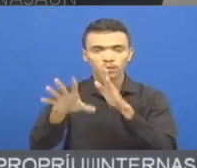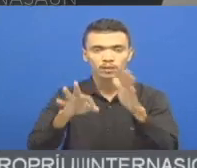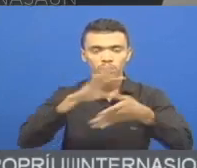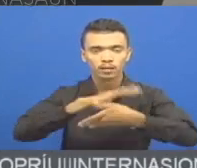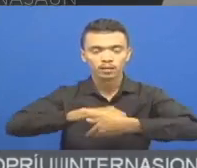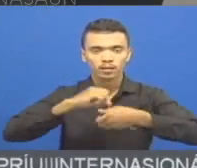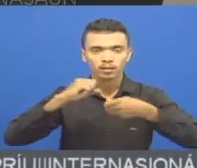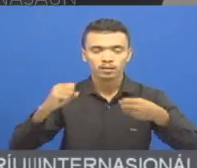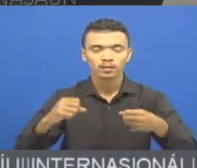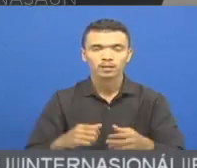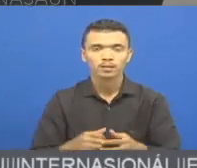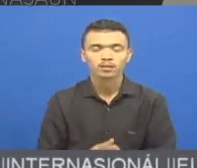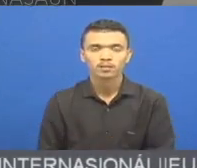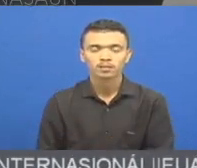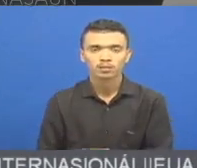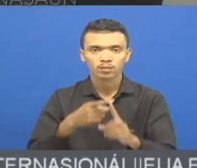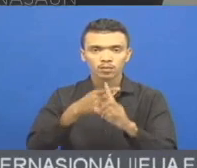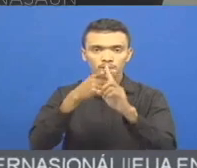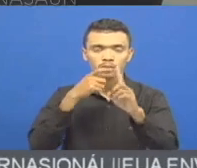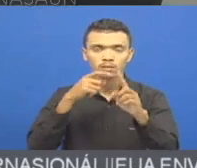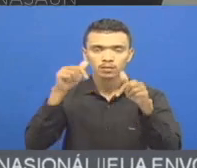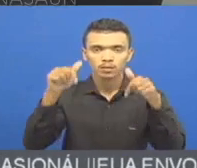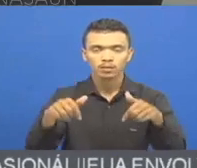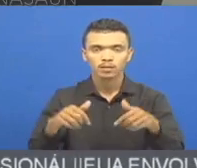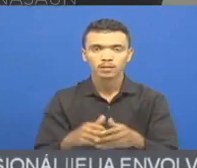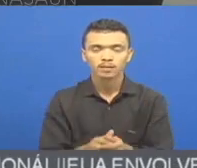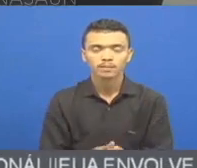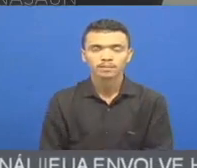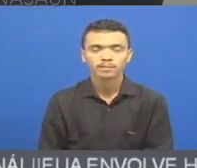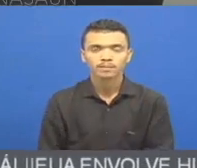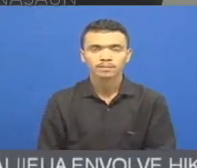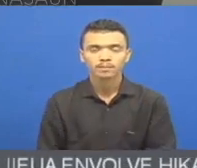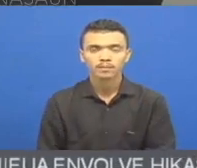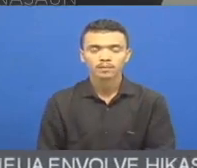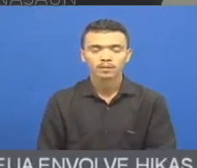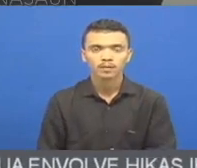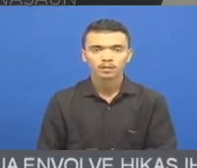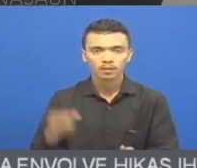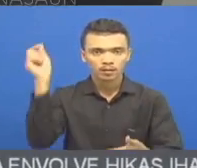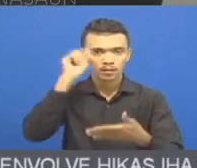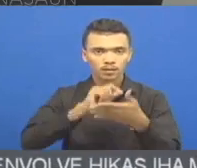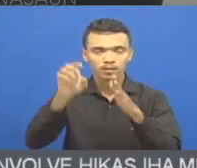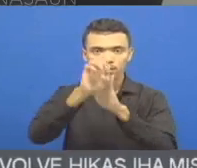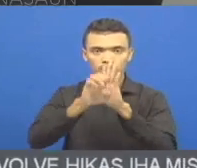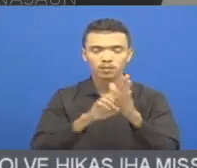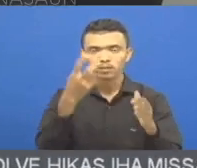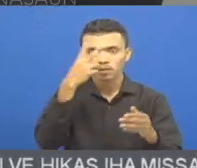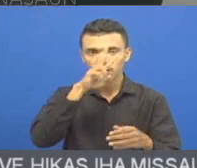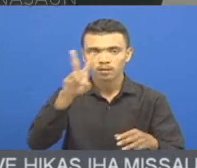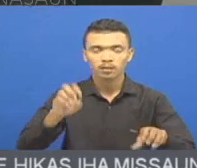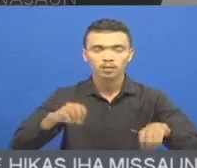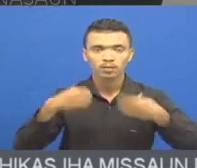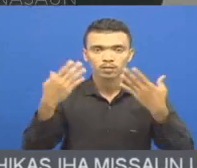stragos o si ne abbiamo che parte esterni del stato a reo insieme che tu vele